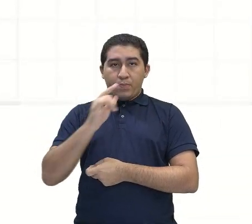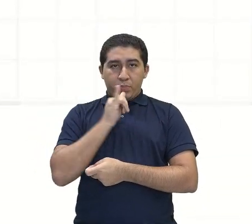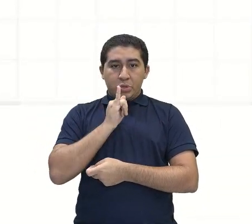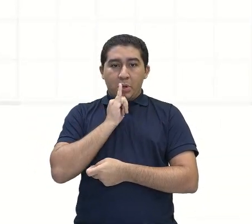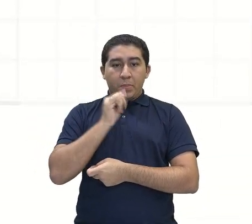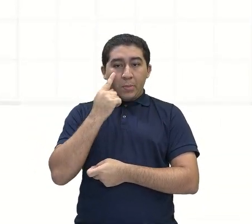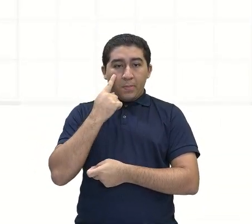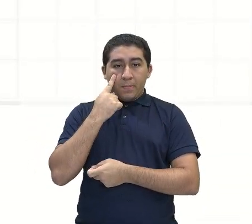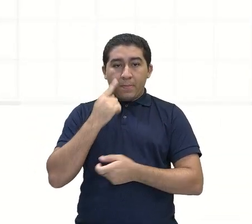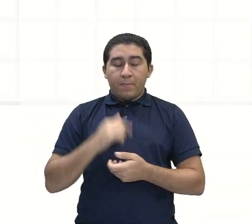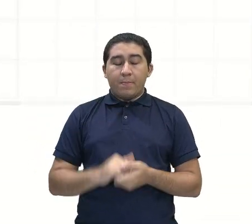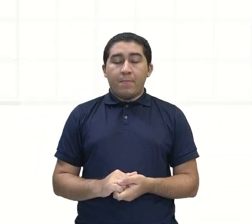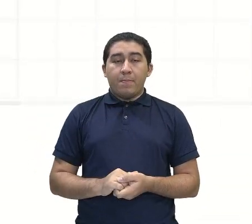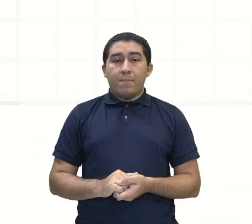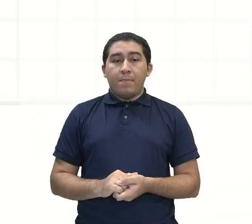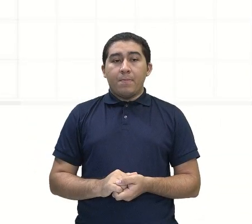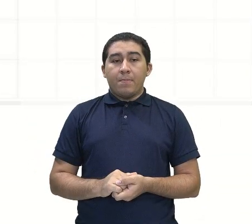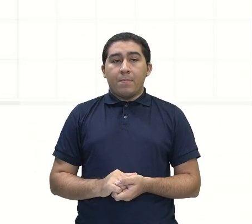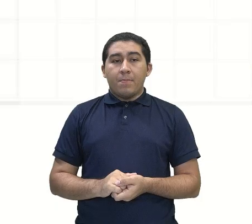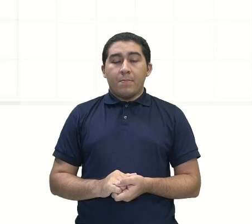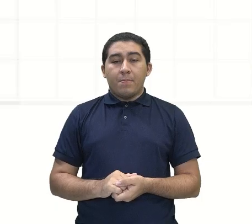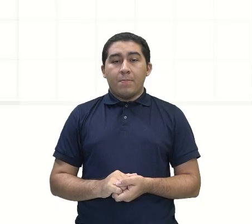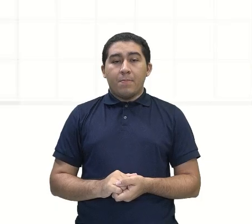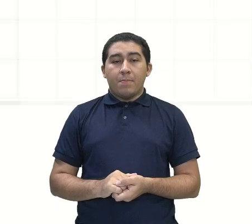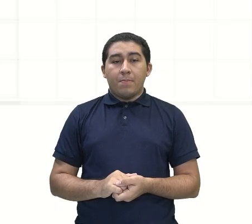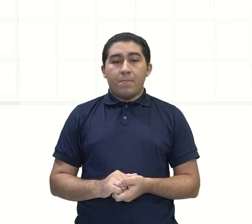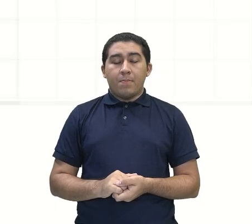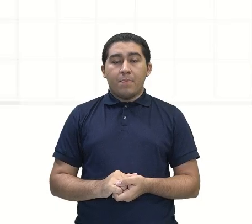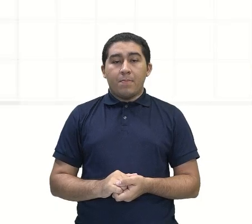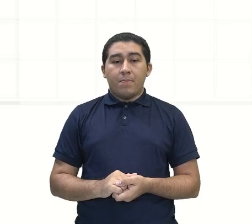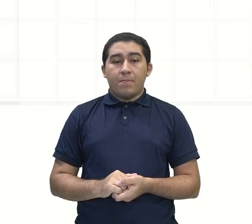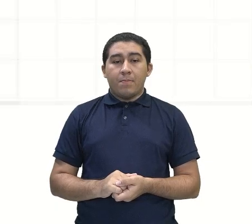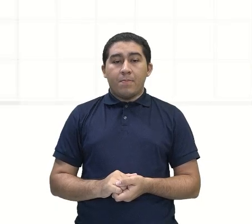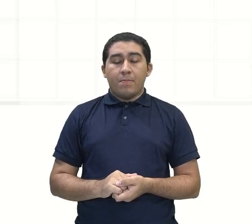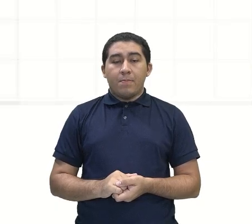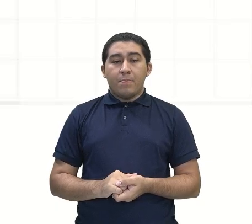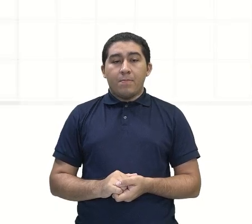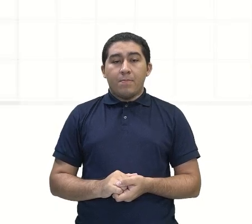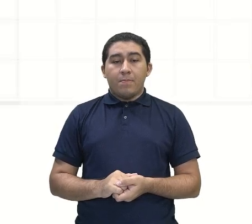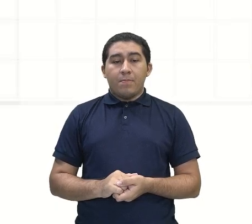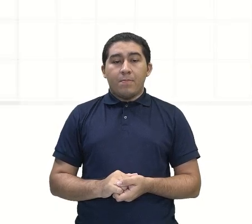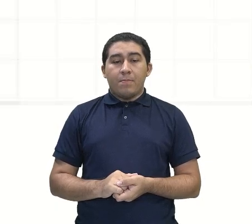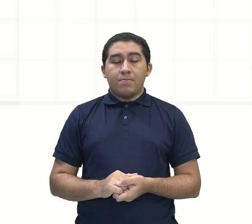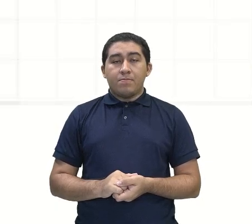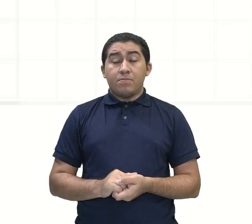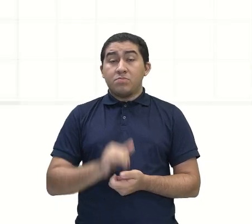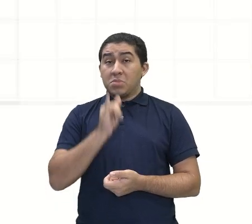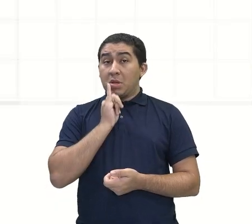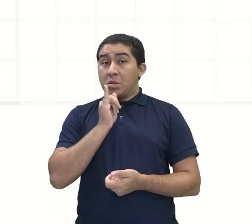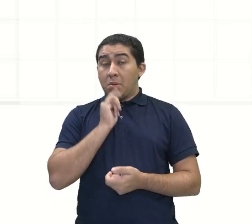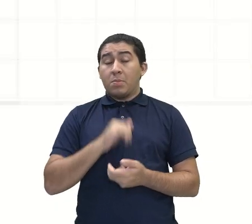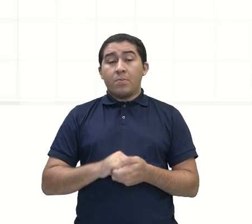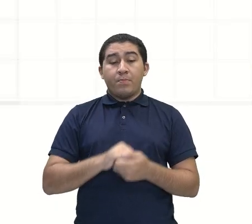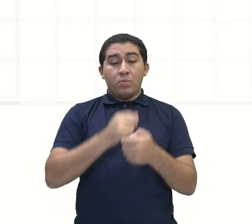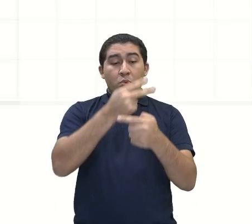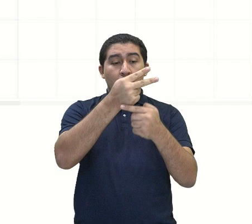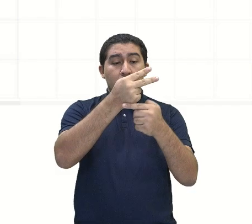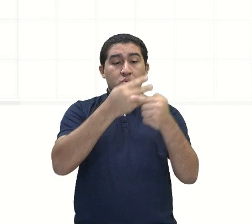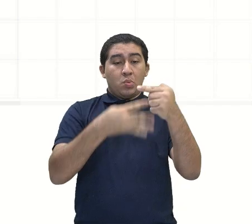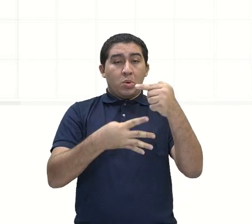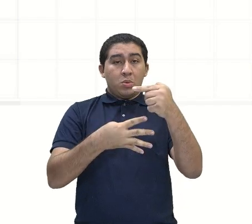aqui rapidamente. Veja, eu tenho, sei lá, 2 sobre